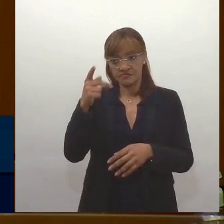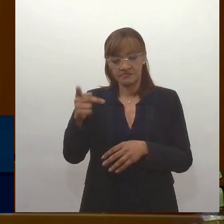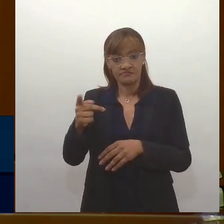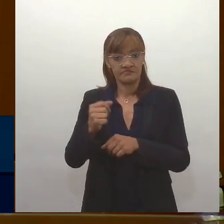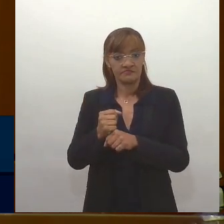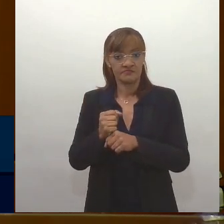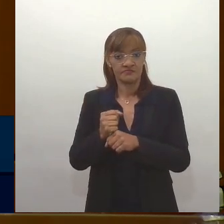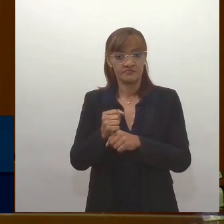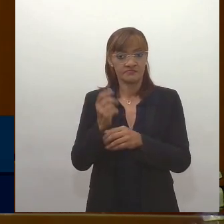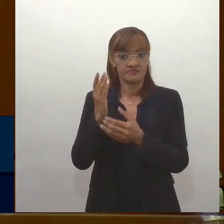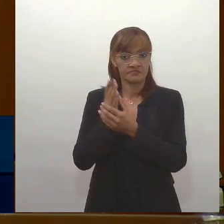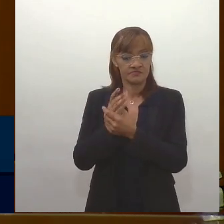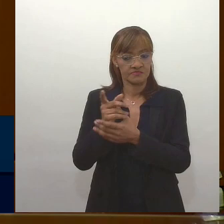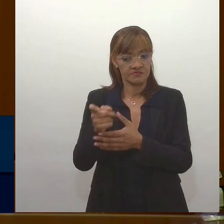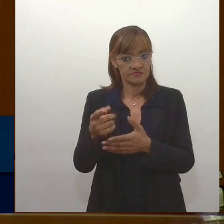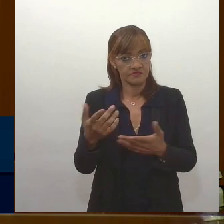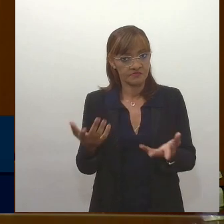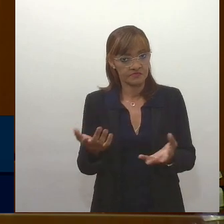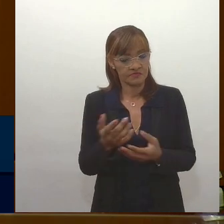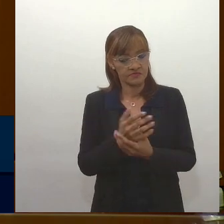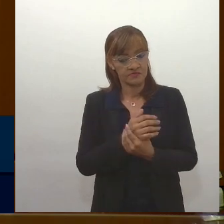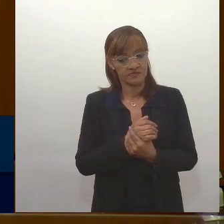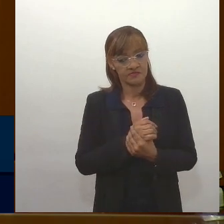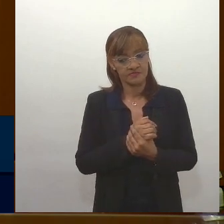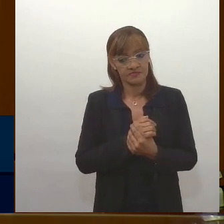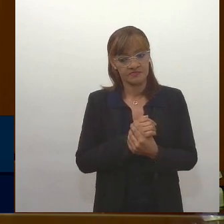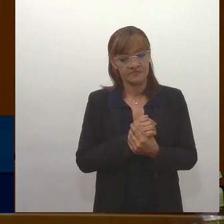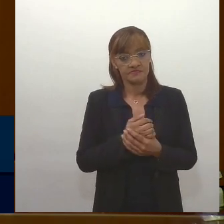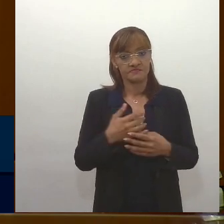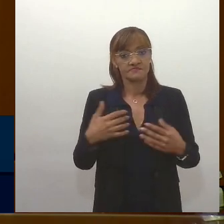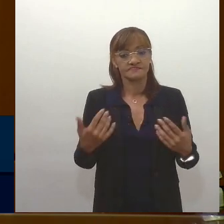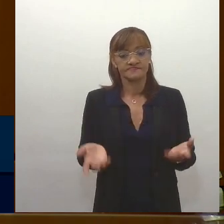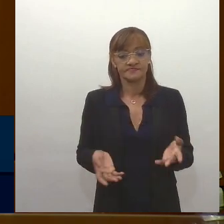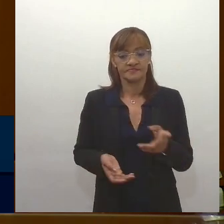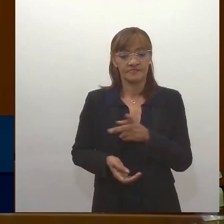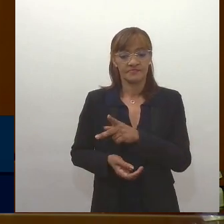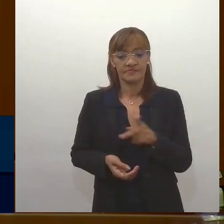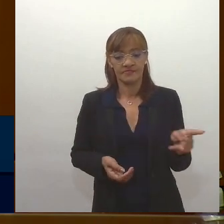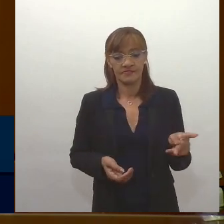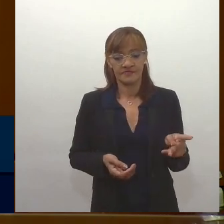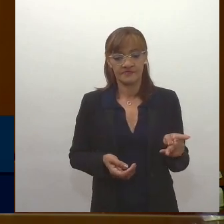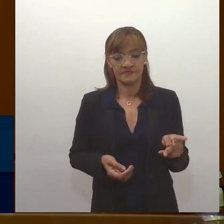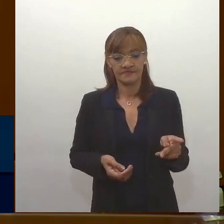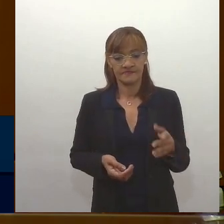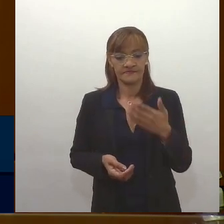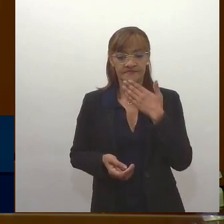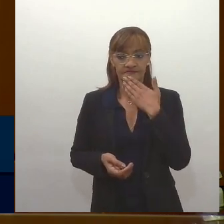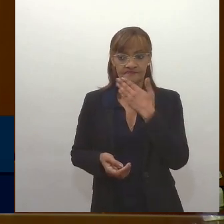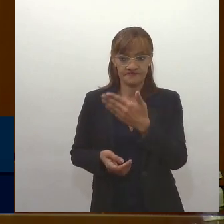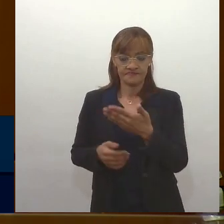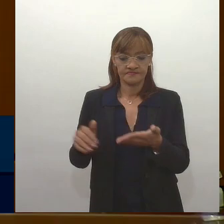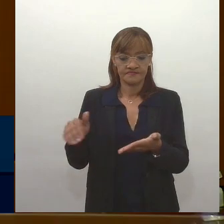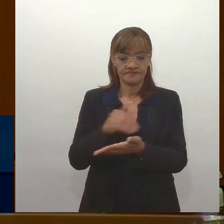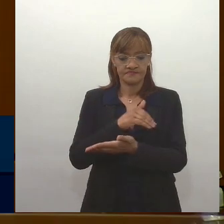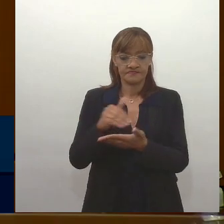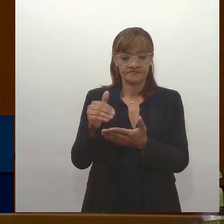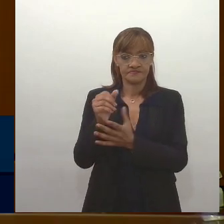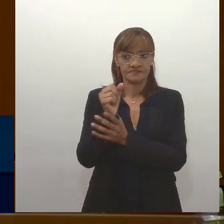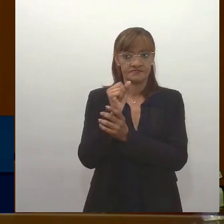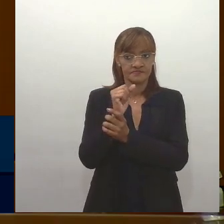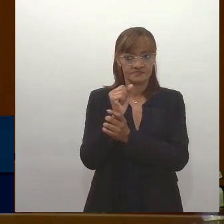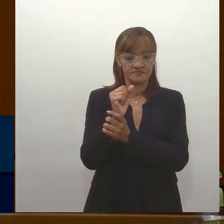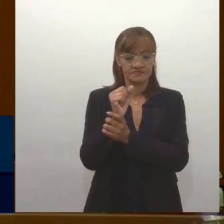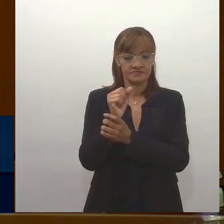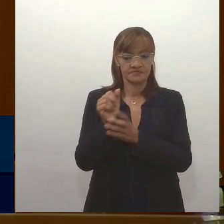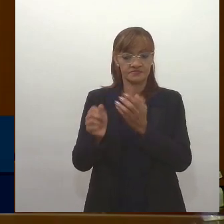fez então senhor presidente se possível solicitar a secretaria de Segurança Pública pra gente já saber ol Jaqueline também se